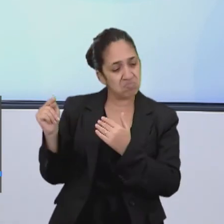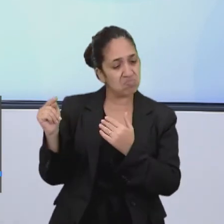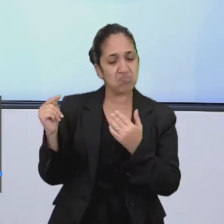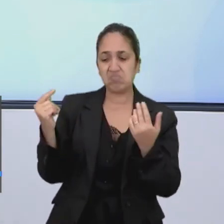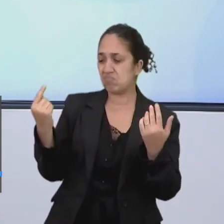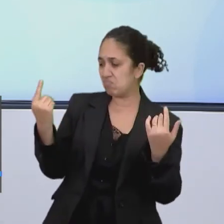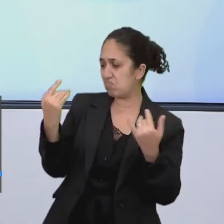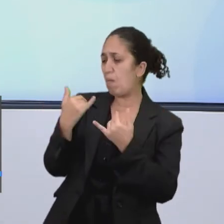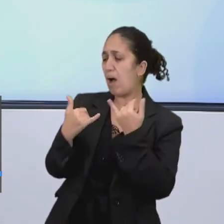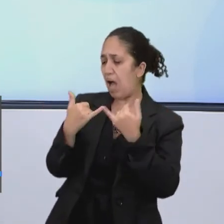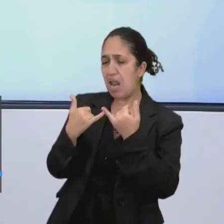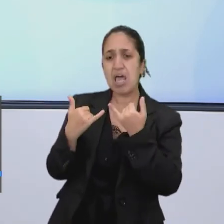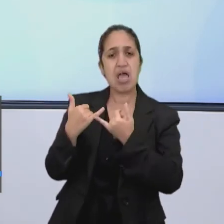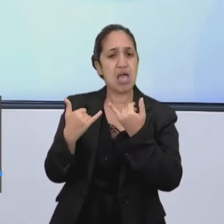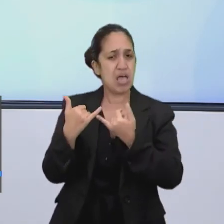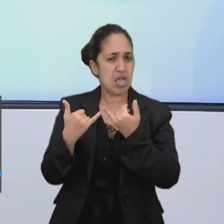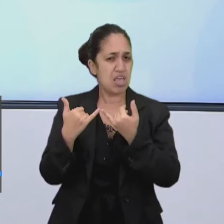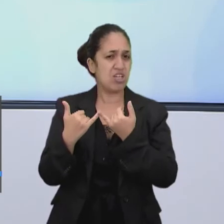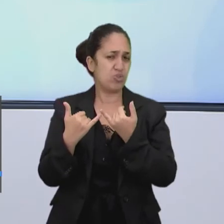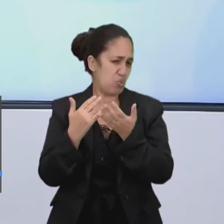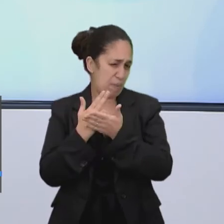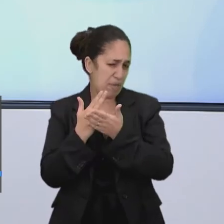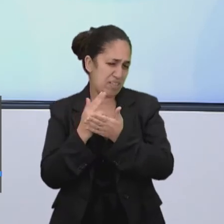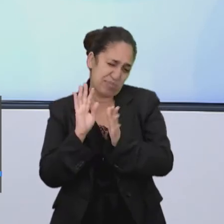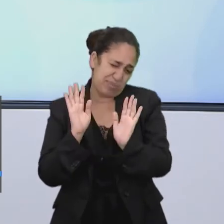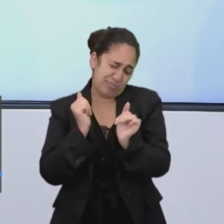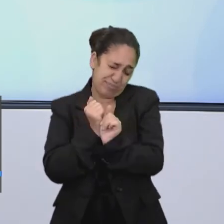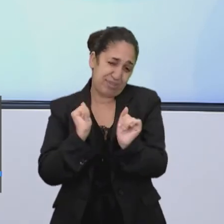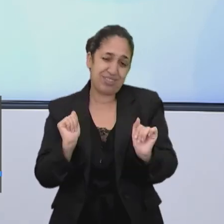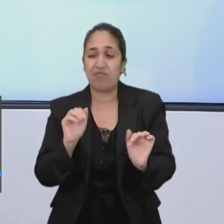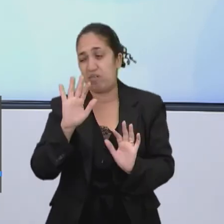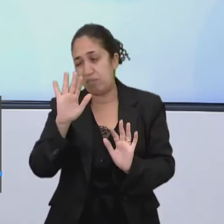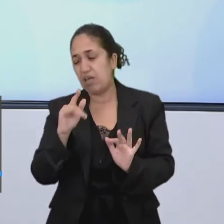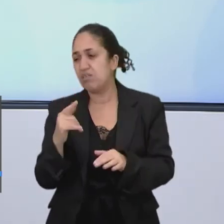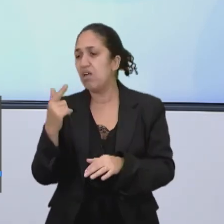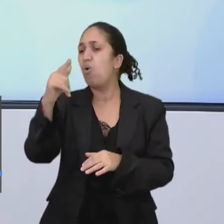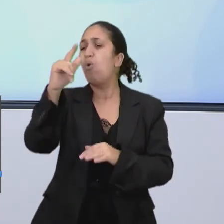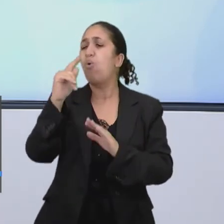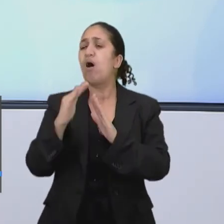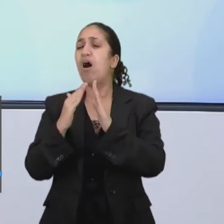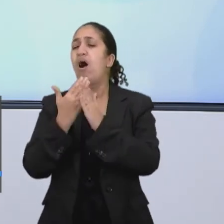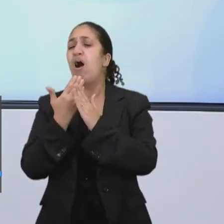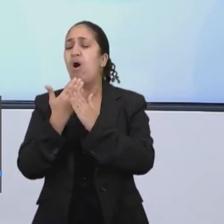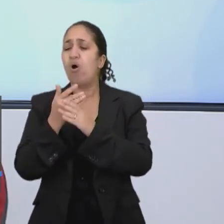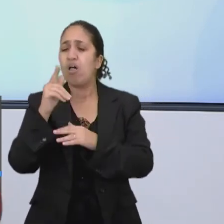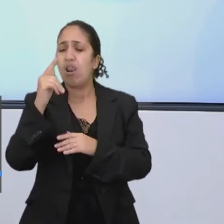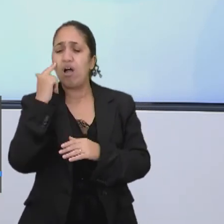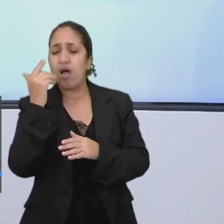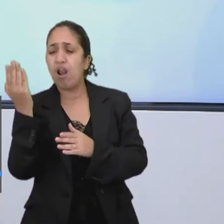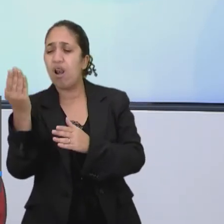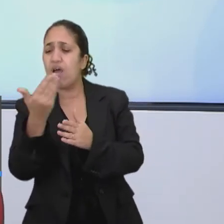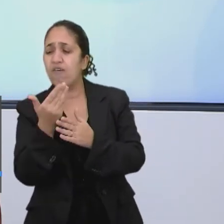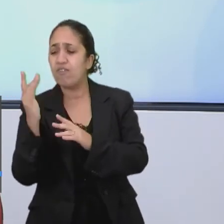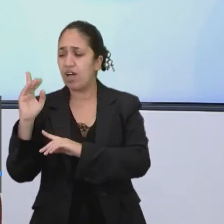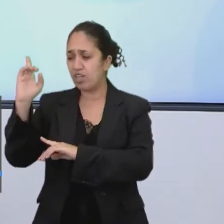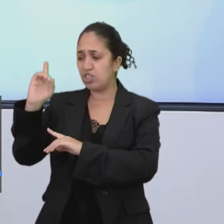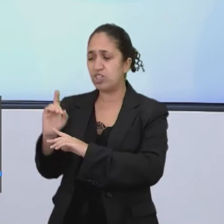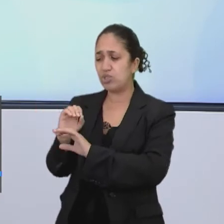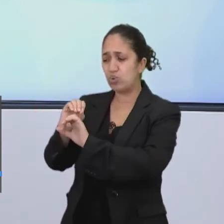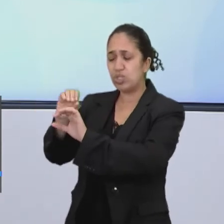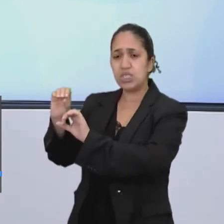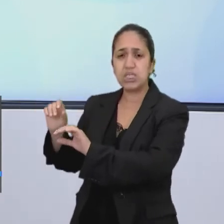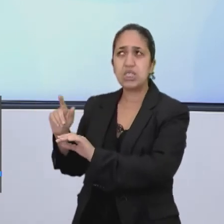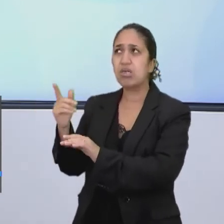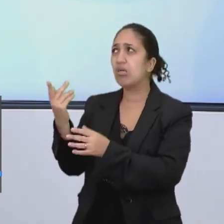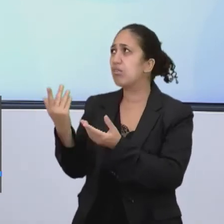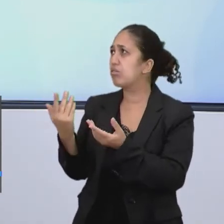ou muito próximo, né? A mesma coisa é quase impossível. Eu fiz lá uma escola, fiz levantamento lá na diretoria de ensino lá de, sei